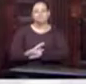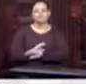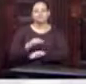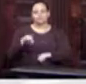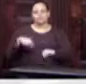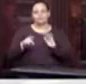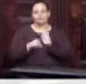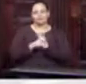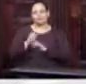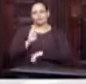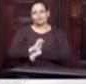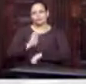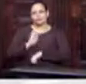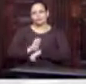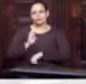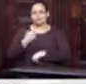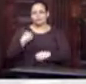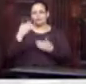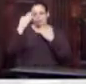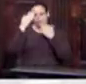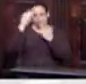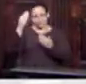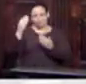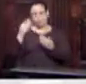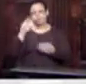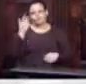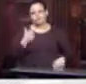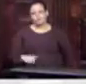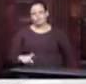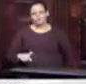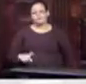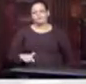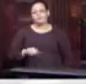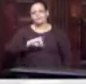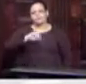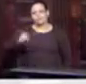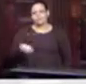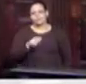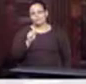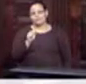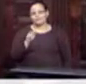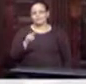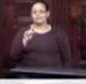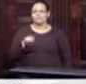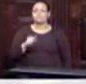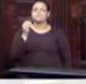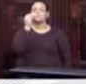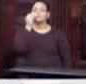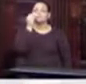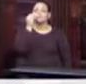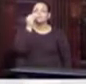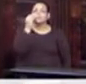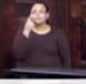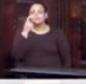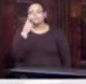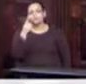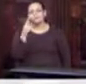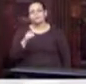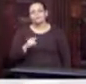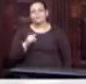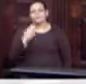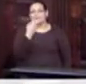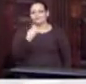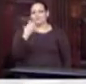estado. Portanto, eu agradeço e, mais uma vez, Jaú, vamos tentar ver se aquilo que